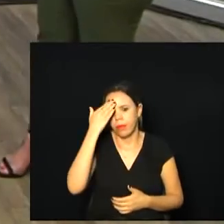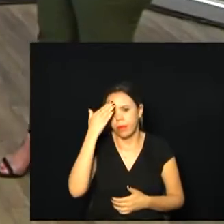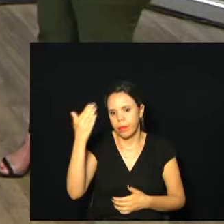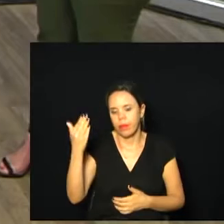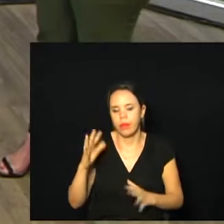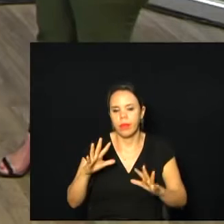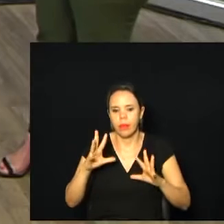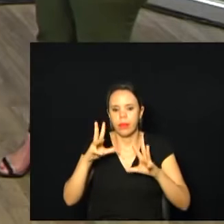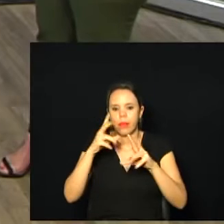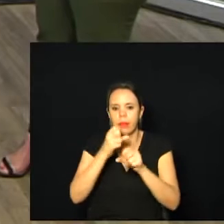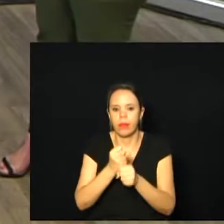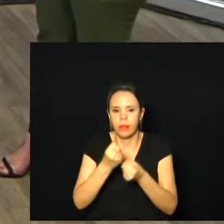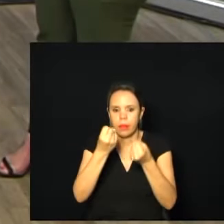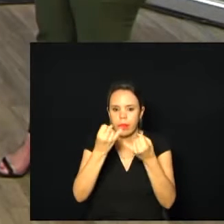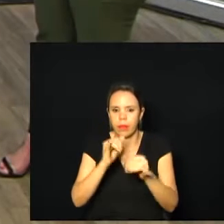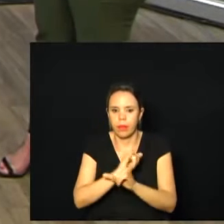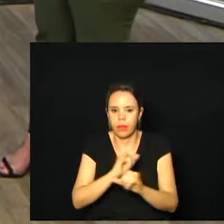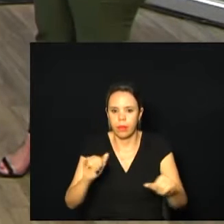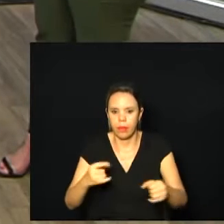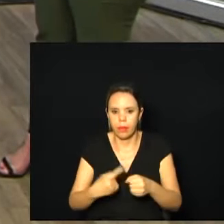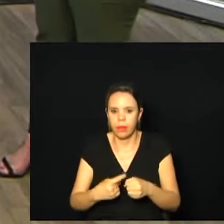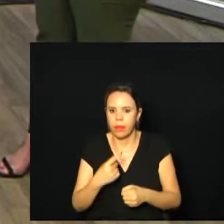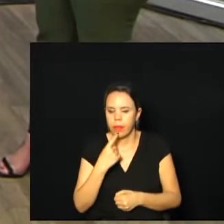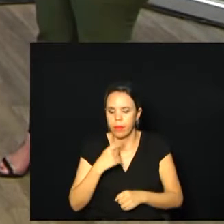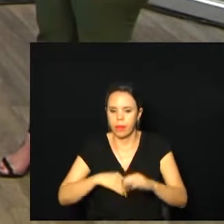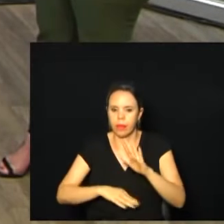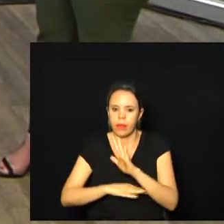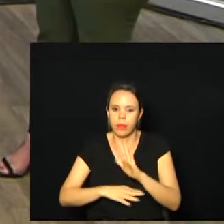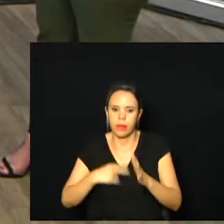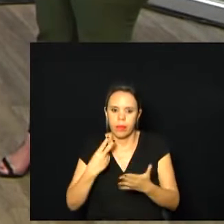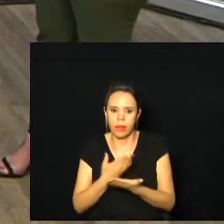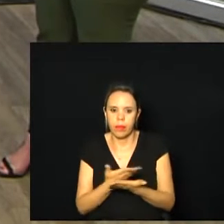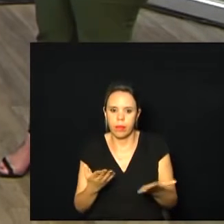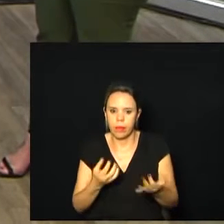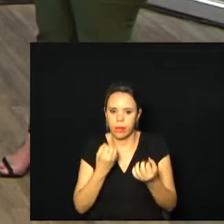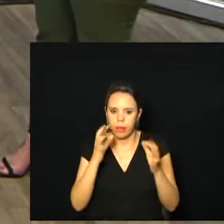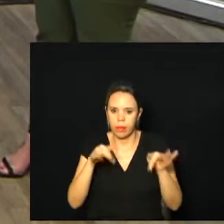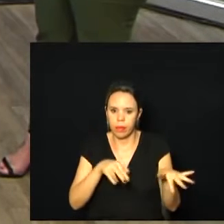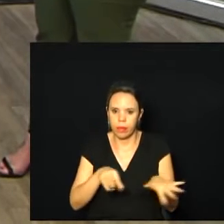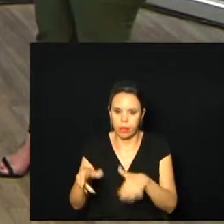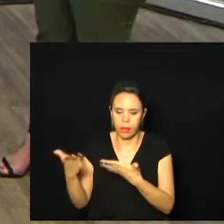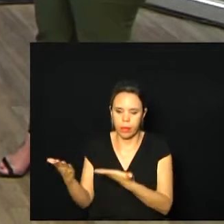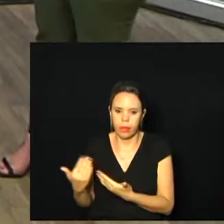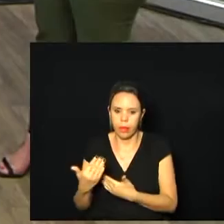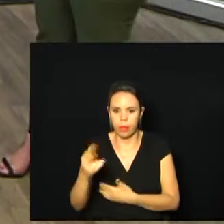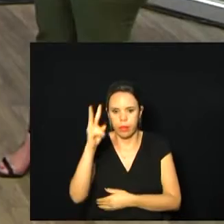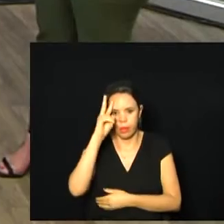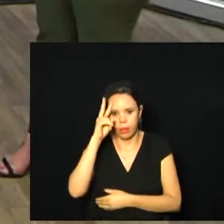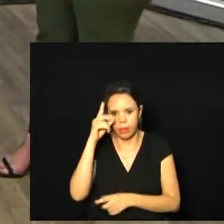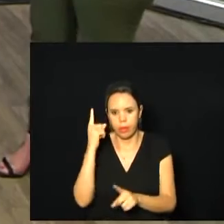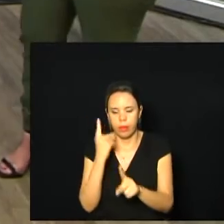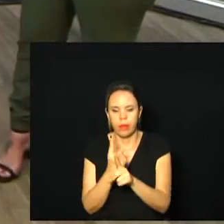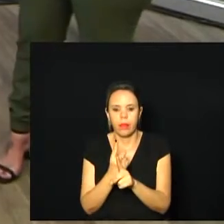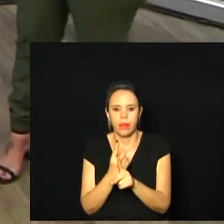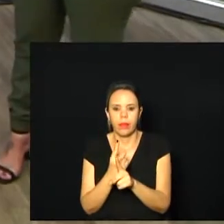por todas as informações da Metrópole de Campinas, do Legislativo. Ótimo fim de semana, até segunda-feira. Até segunda-feira e um